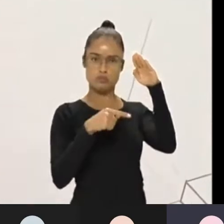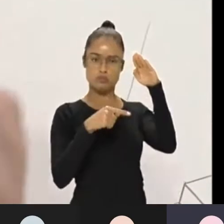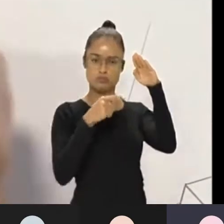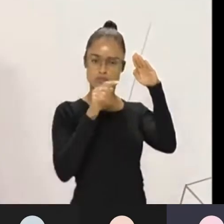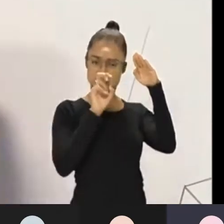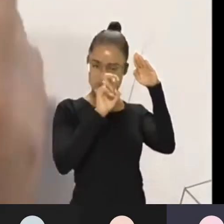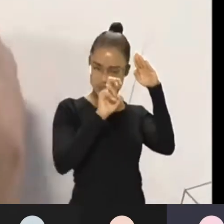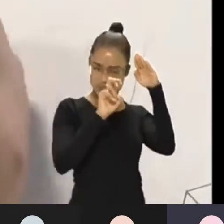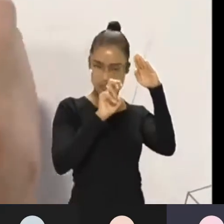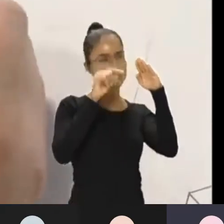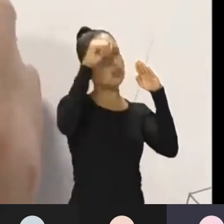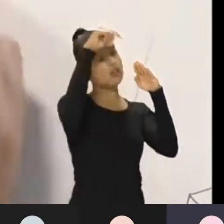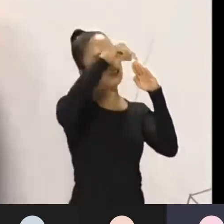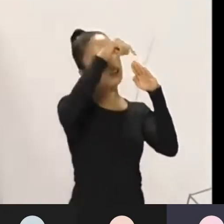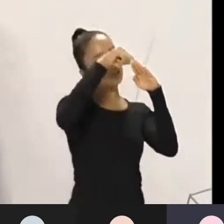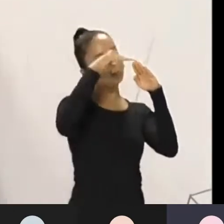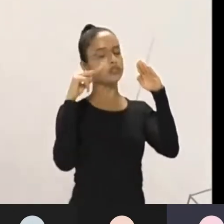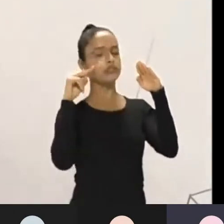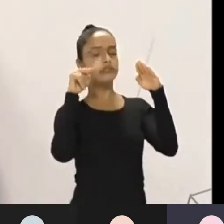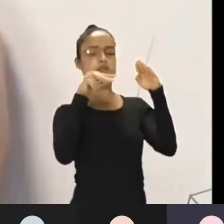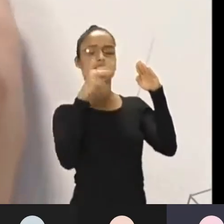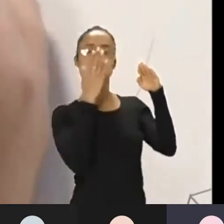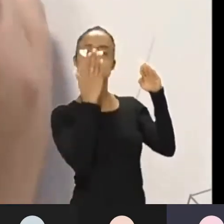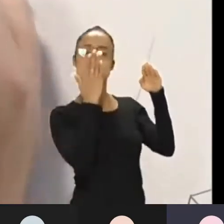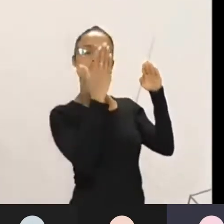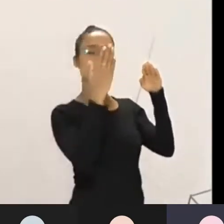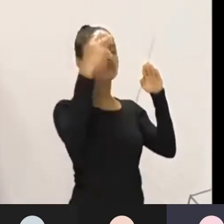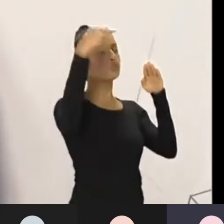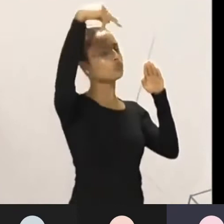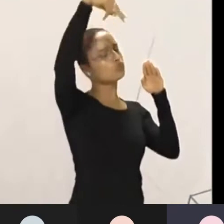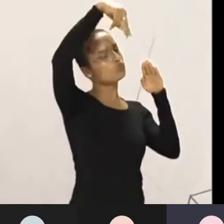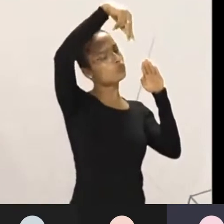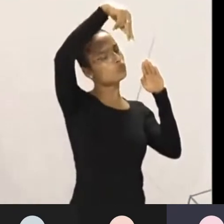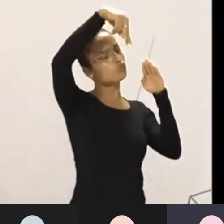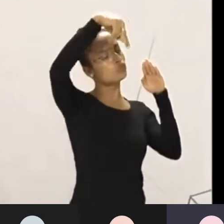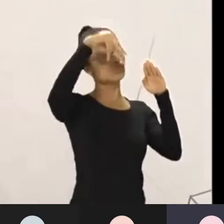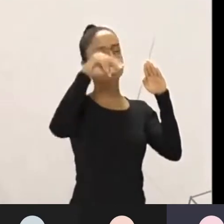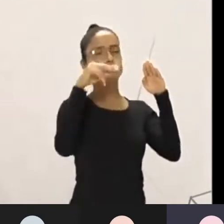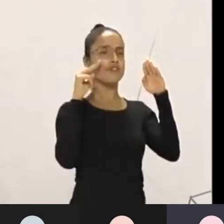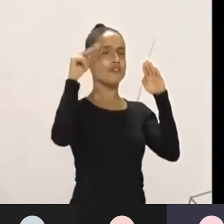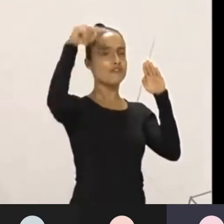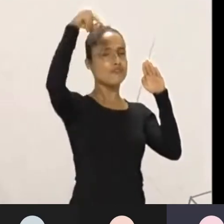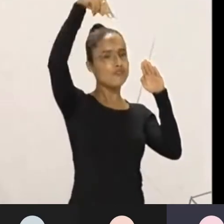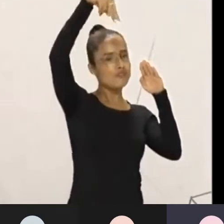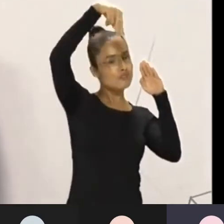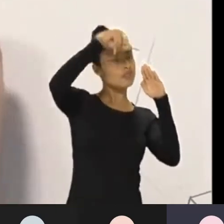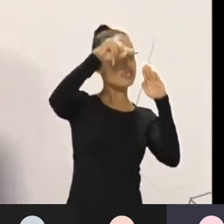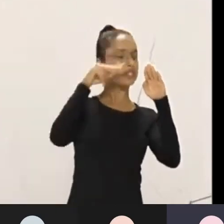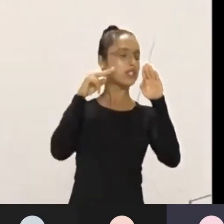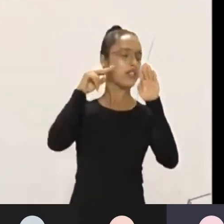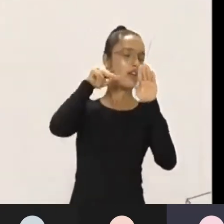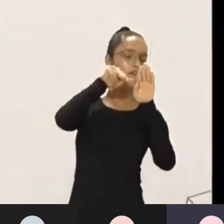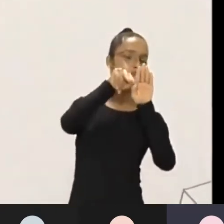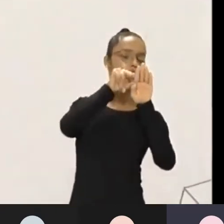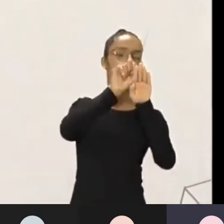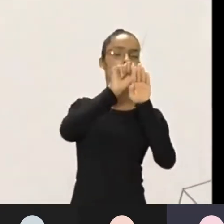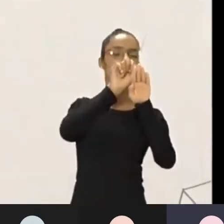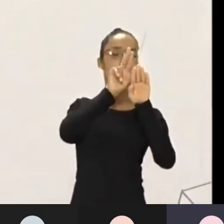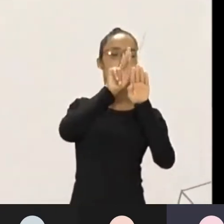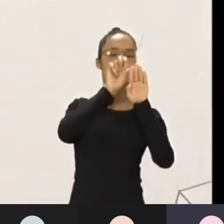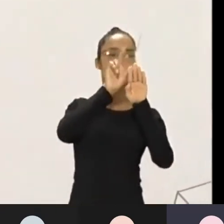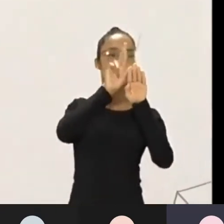e a vista superior, que tem aqui o plano inclinado, que já estava aparecendo na vista lateral, e o